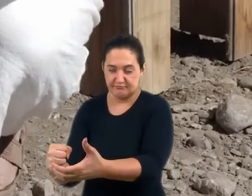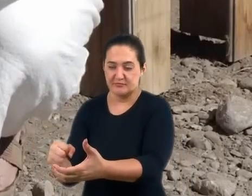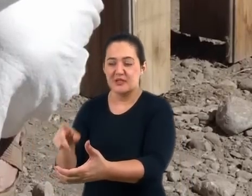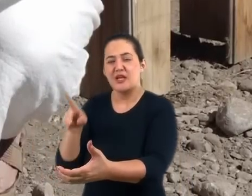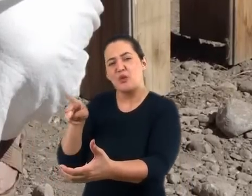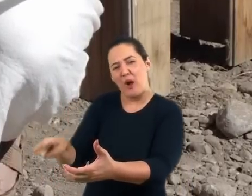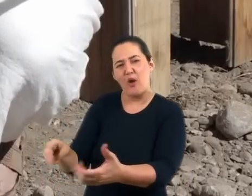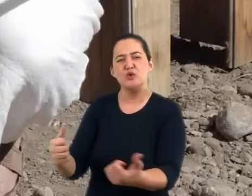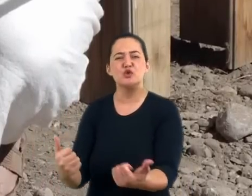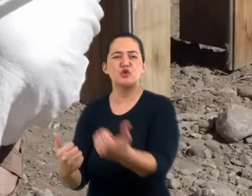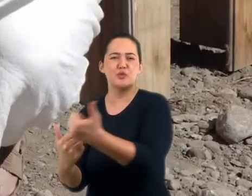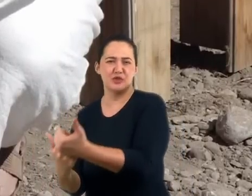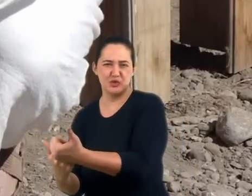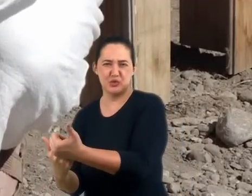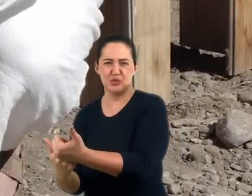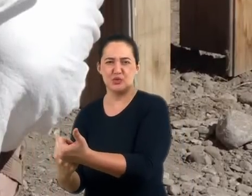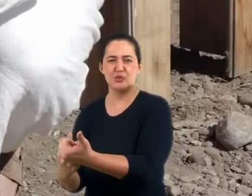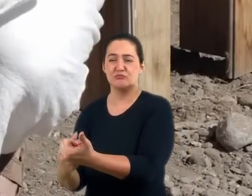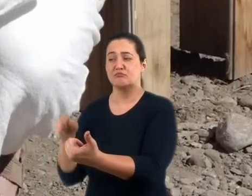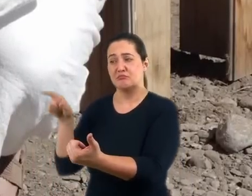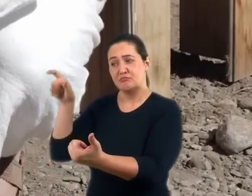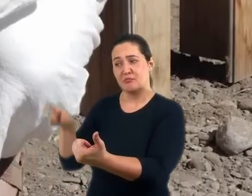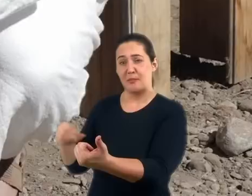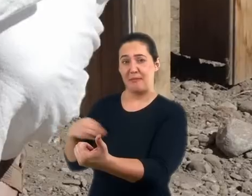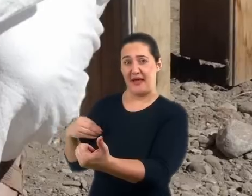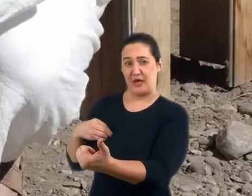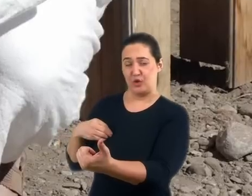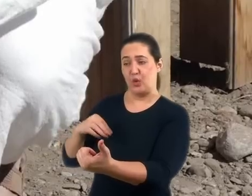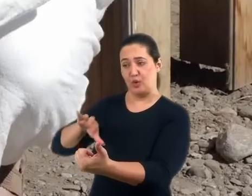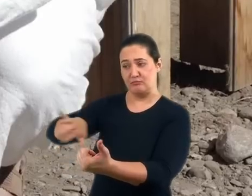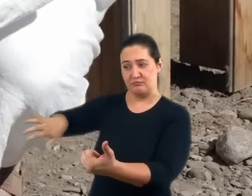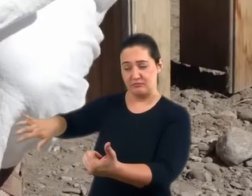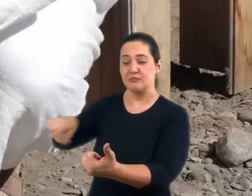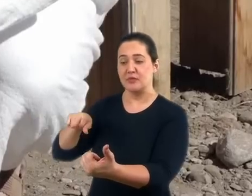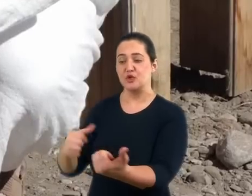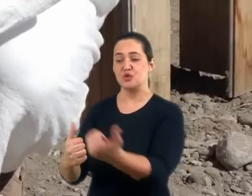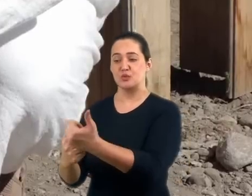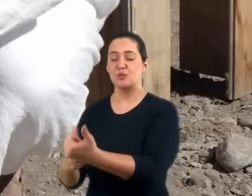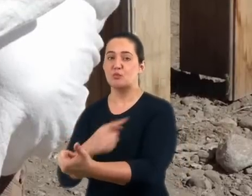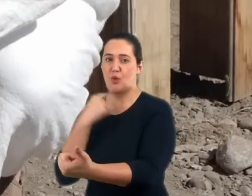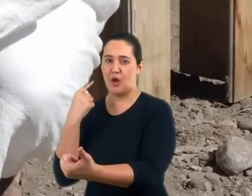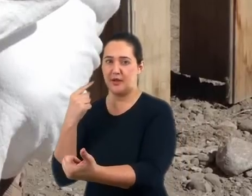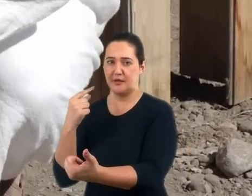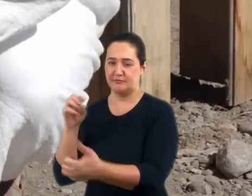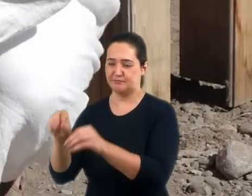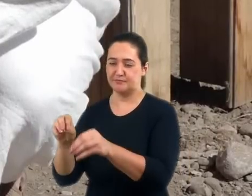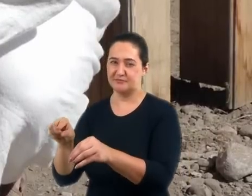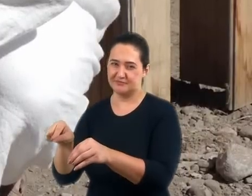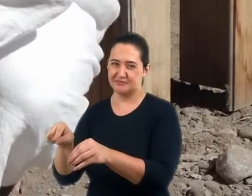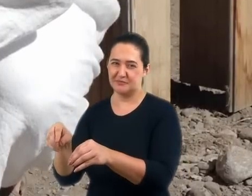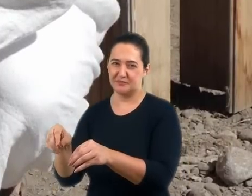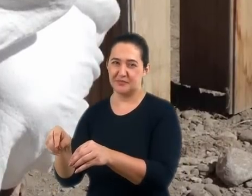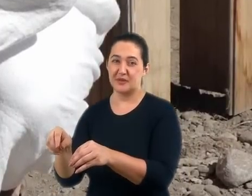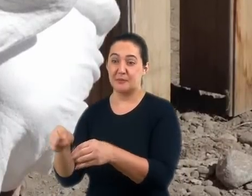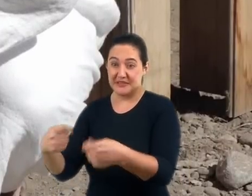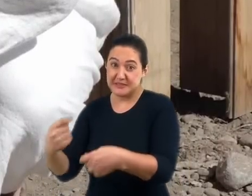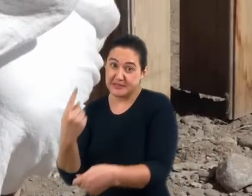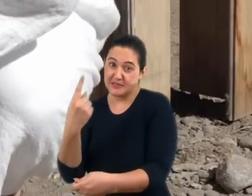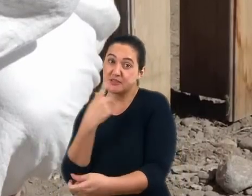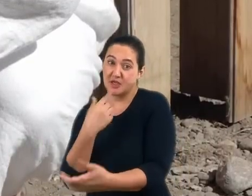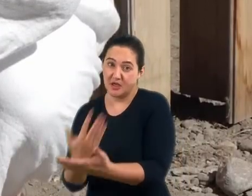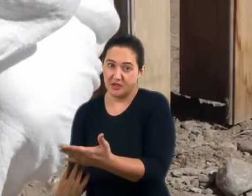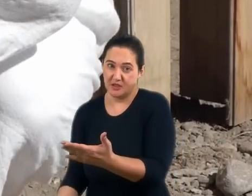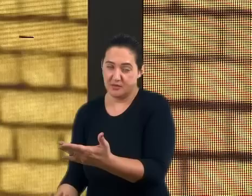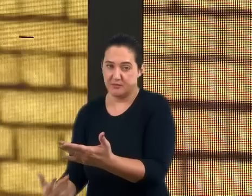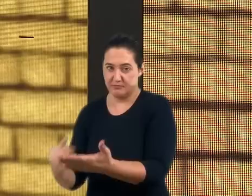um substituto do pecador, porque sem derramamento de sangue não há remissão, diz Levítico capítulo 17,